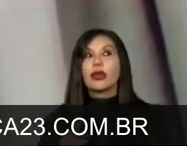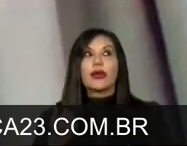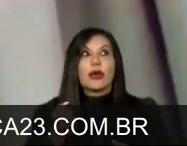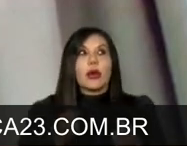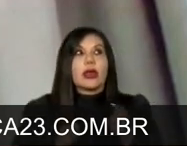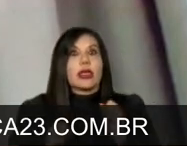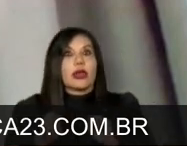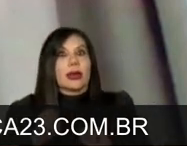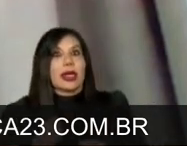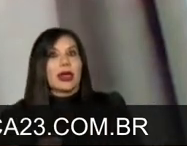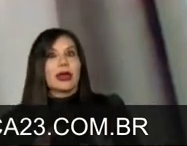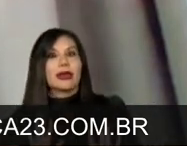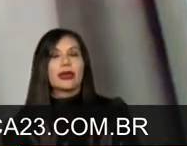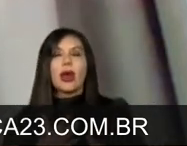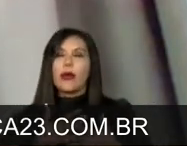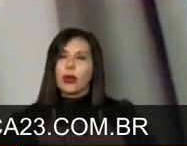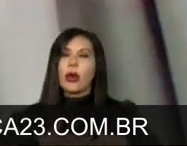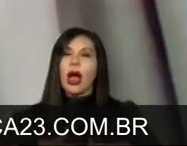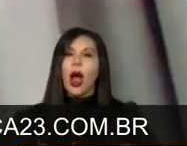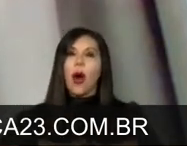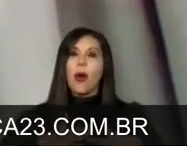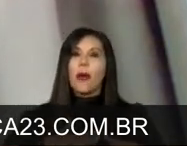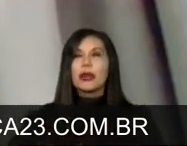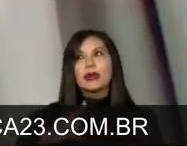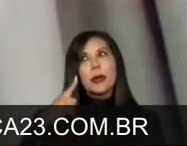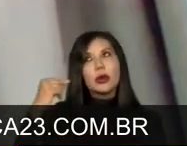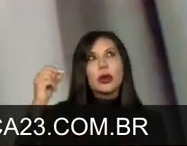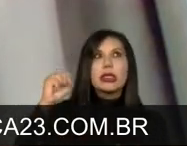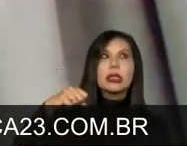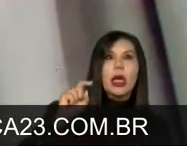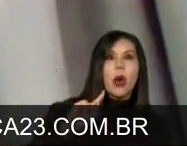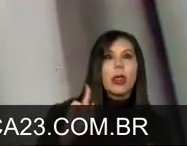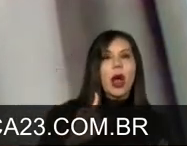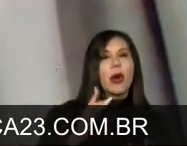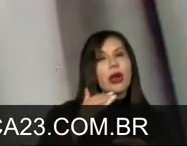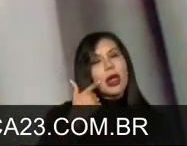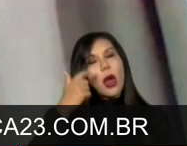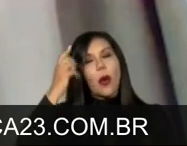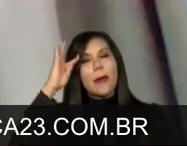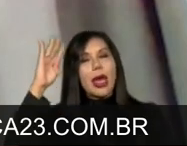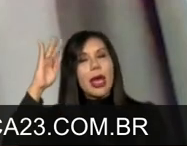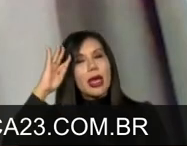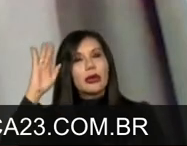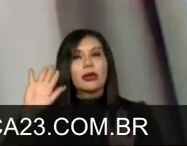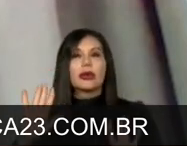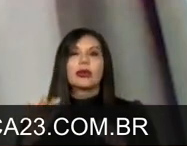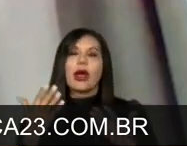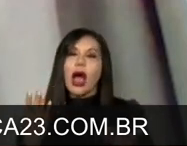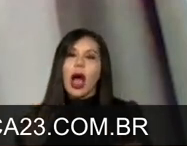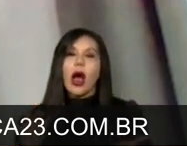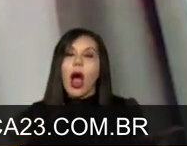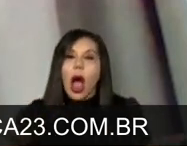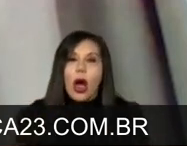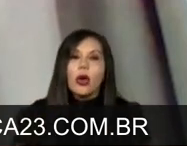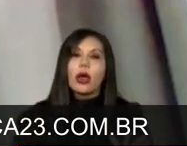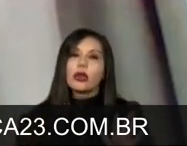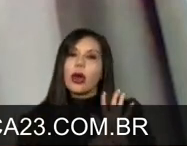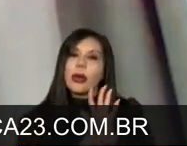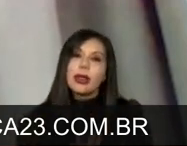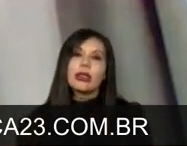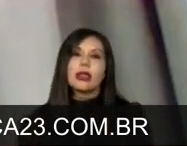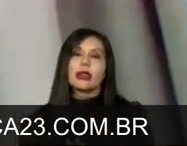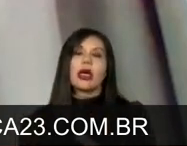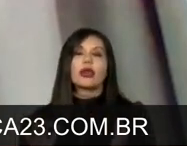expectativa também não, sabe? Isso aí é bem particular, entendeu? Eu sempre penso bastante, não, no presente, eu tô aqui representando o